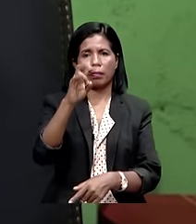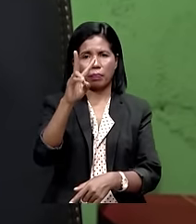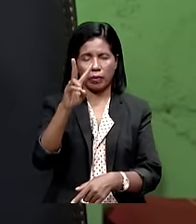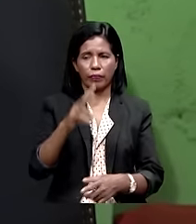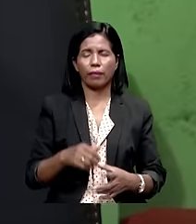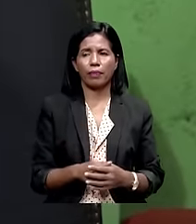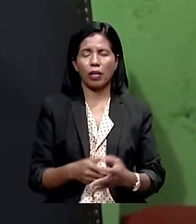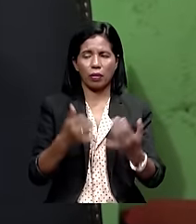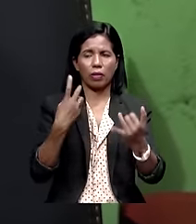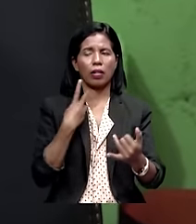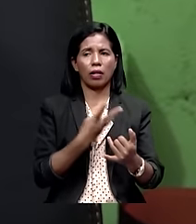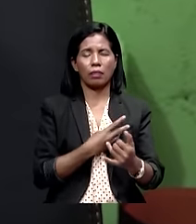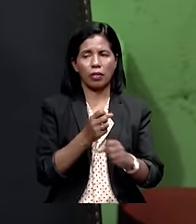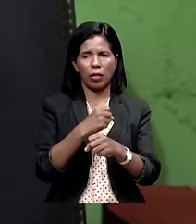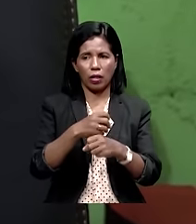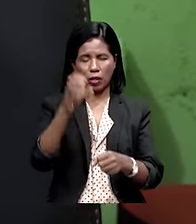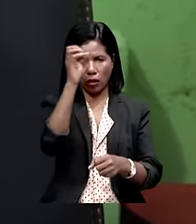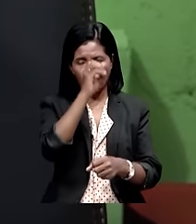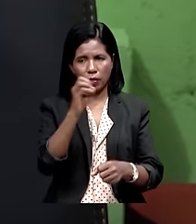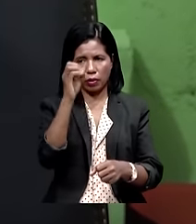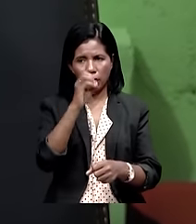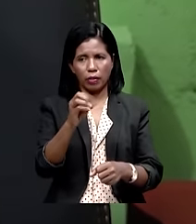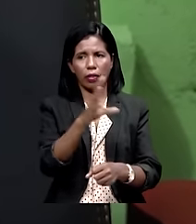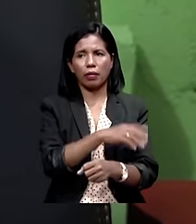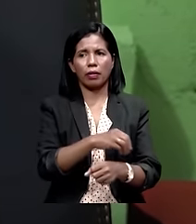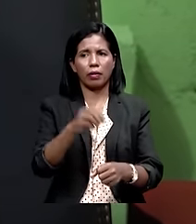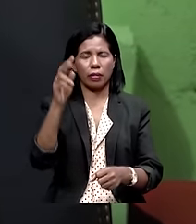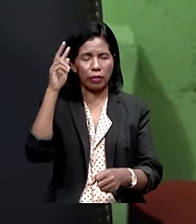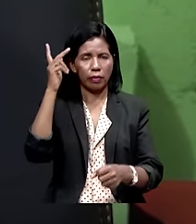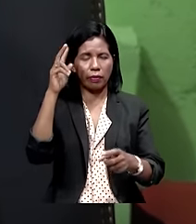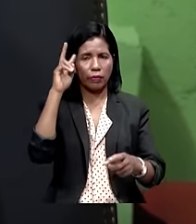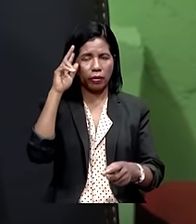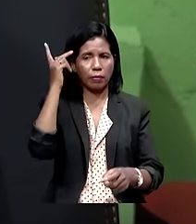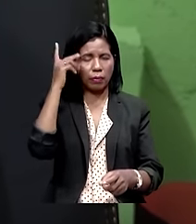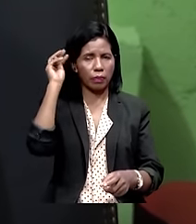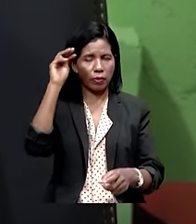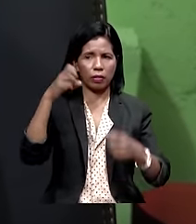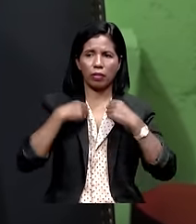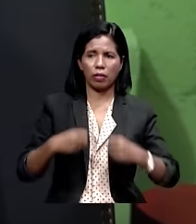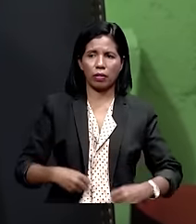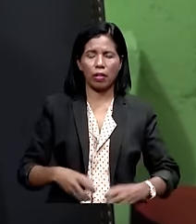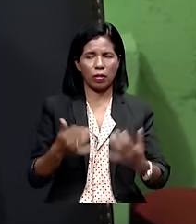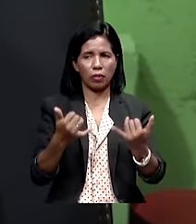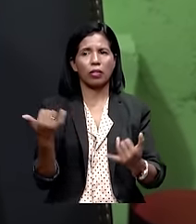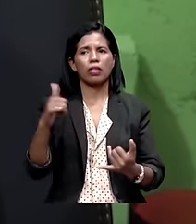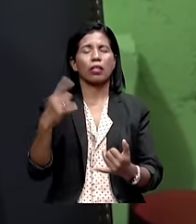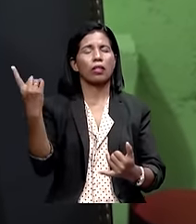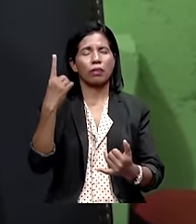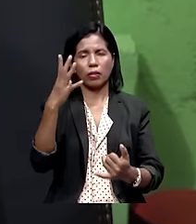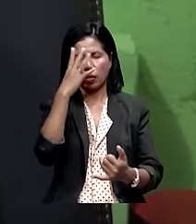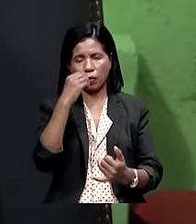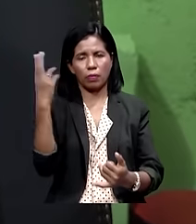to agora mi si halo observação ela ba sua excelência vice primeiro ministro ni Saudi agora dok si na fating baixa